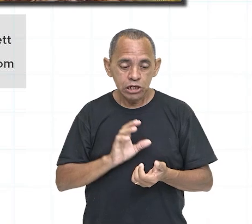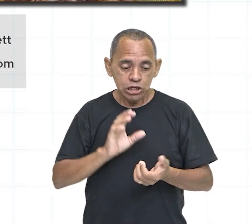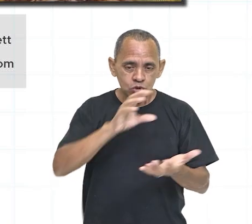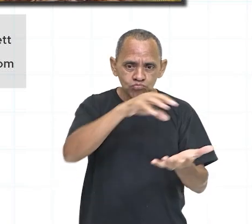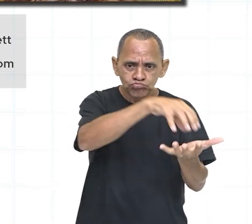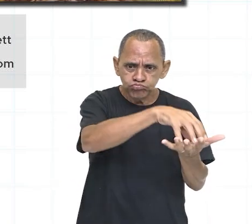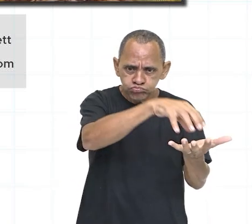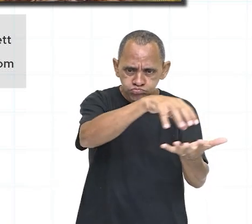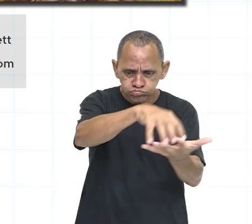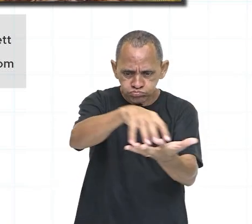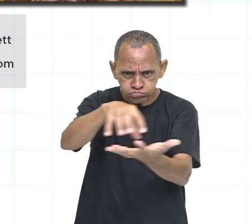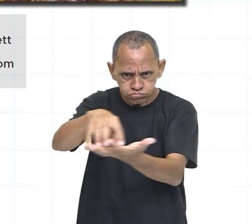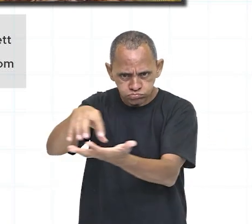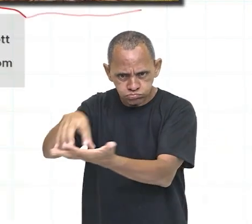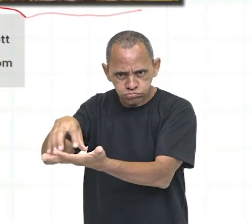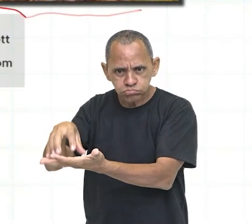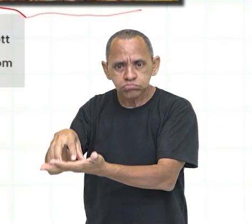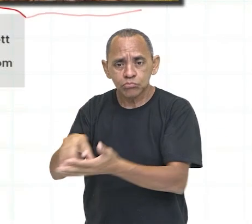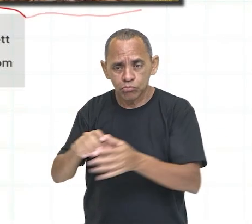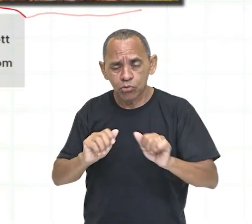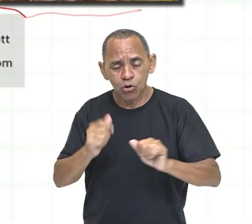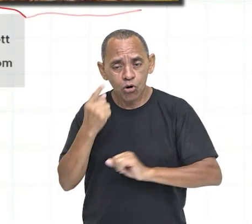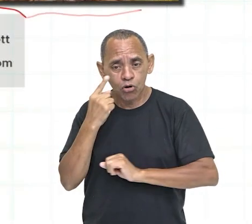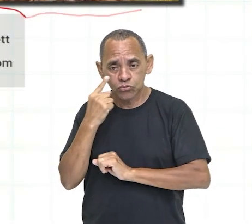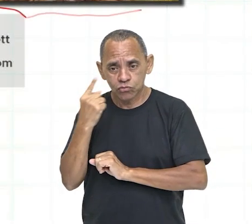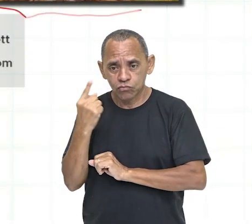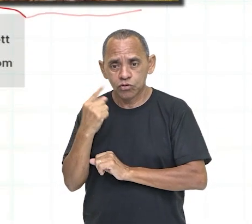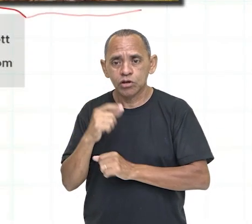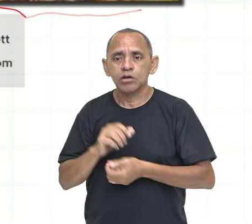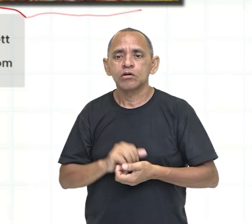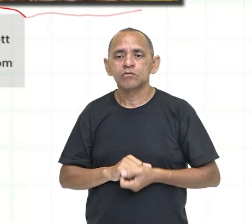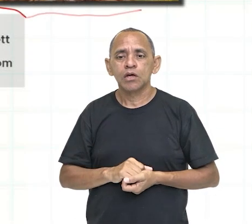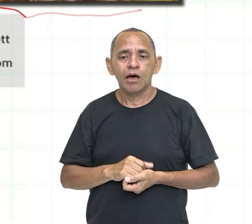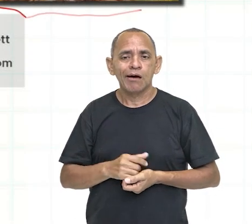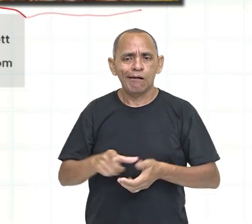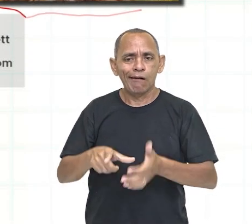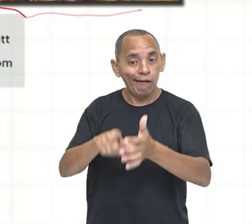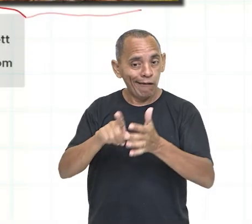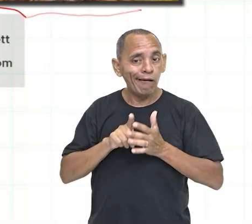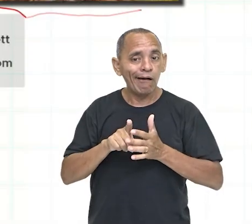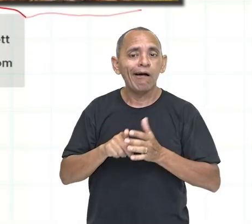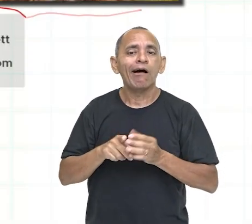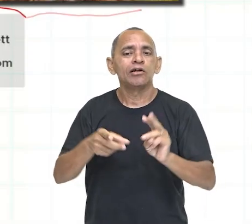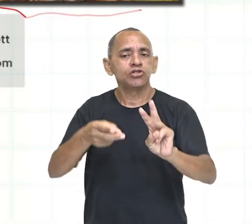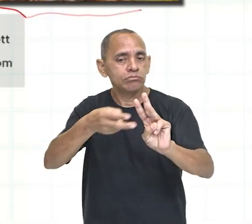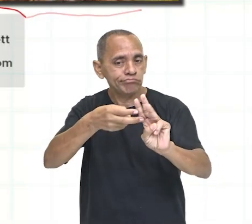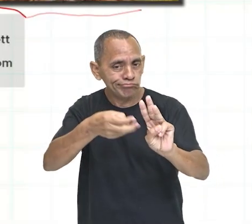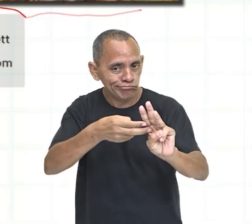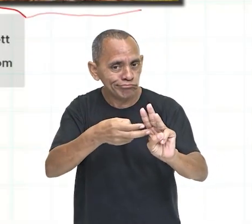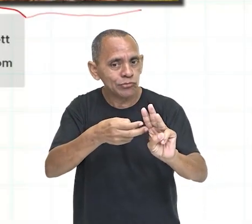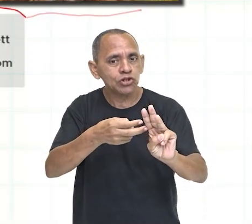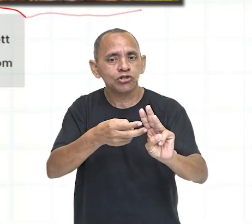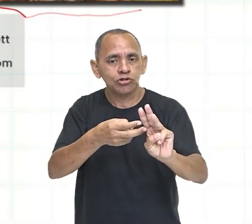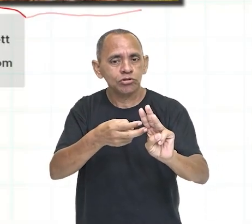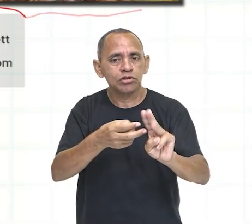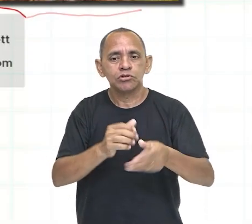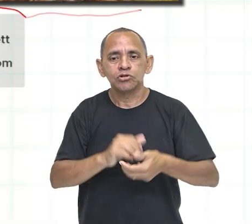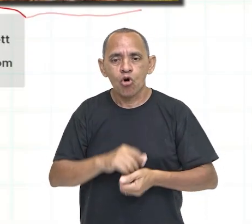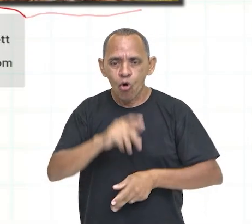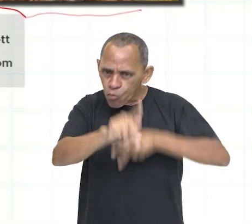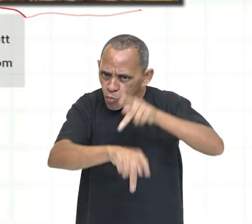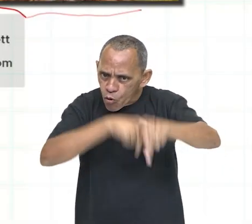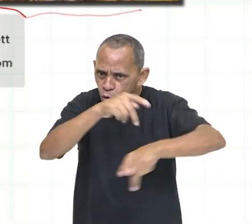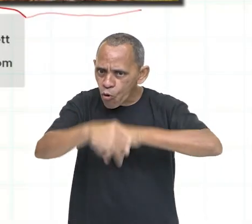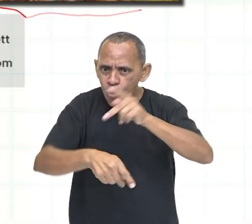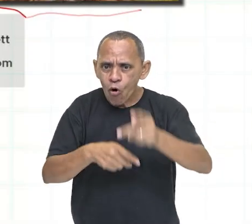podem observar aqui que eram os indígenas originários dessa região, estavam nos